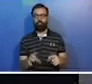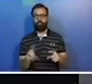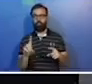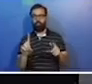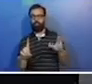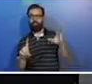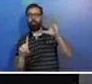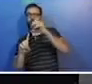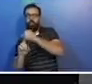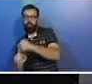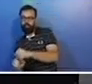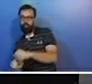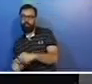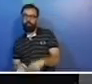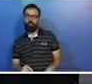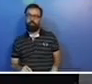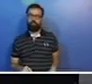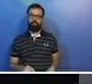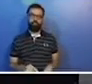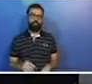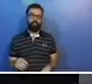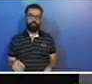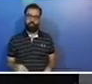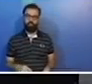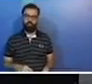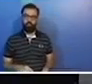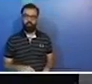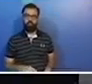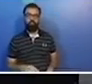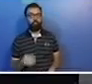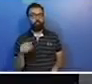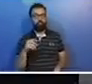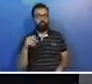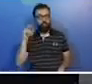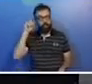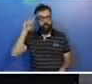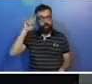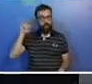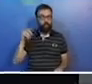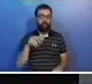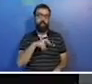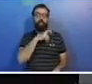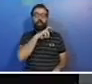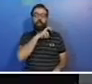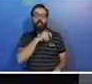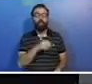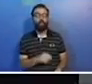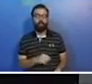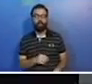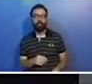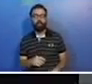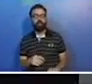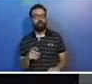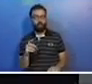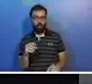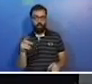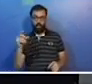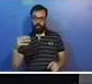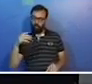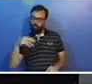é carnívoro. Ela se alimenta lá do primeiro consumidor. Mas ela serve de alimento para